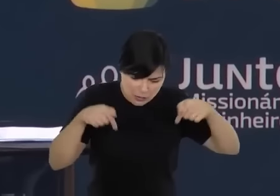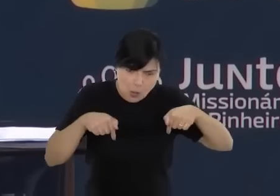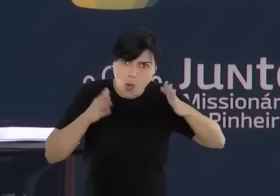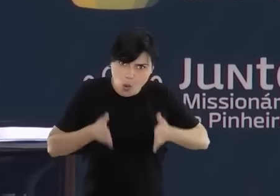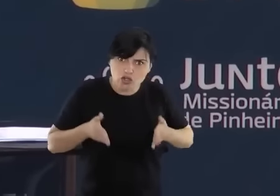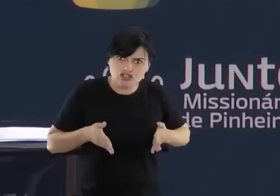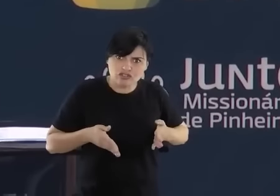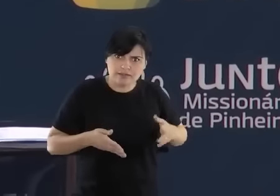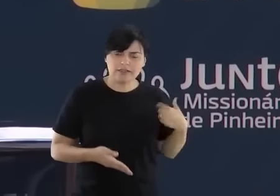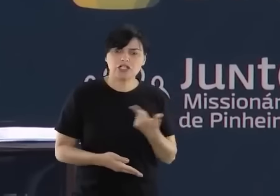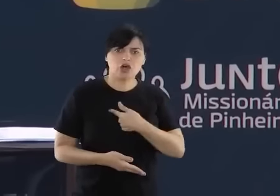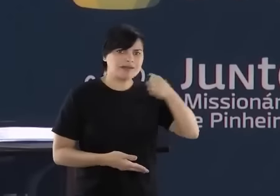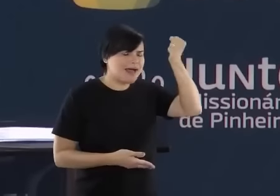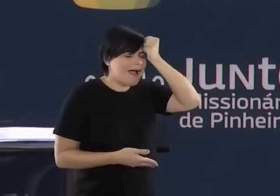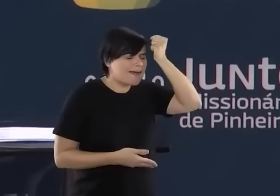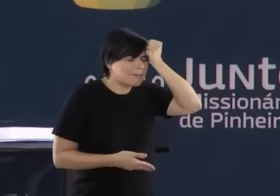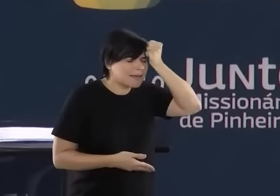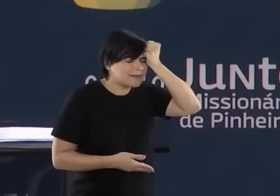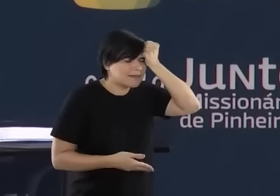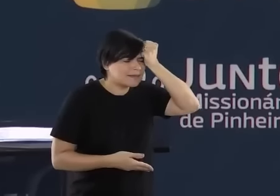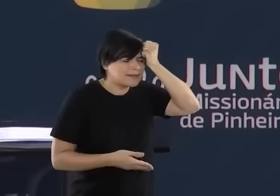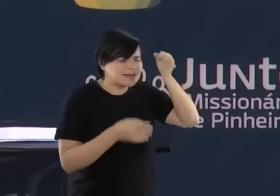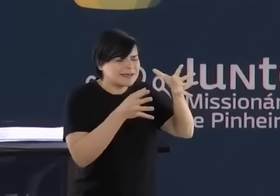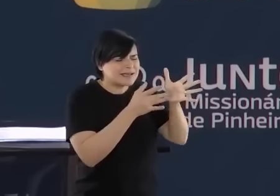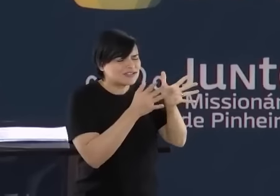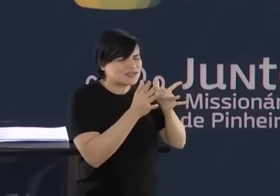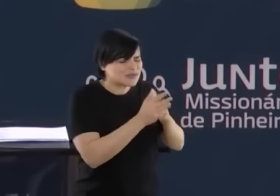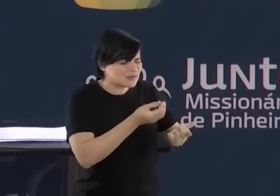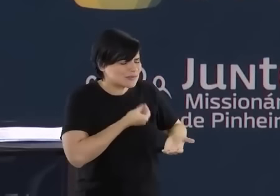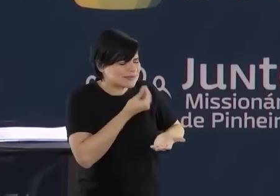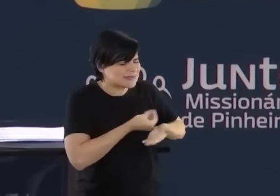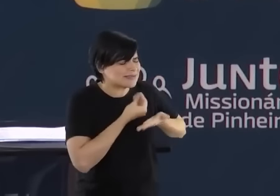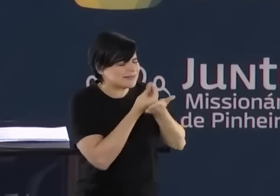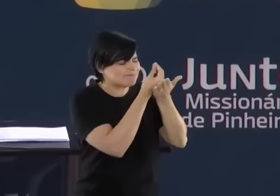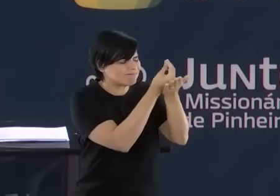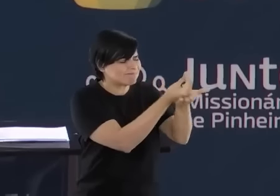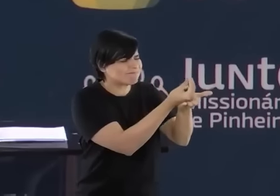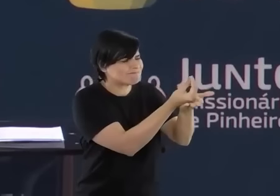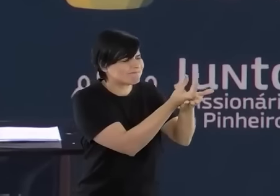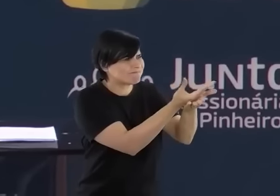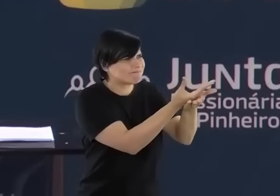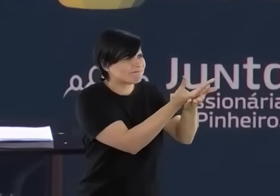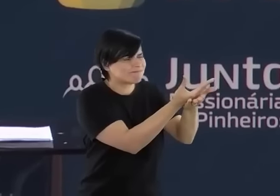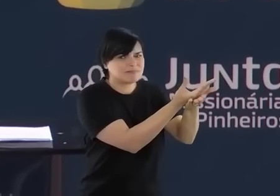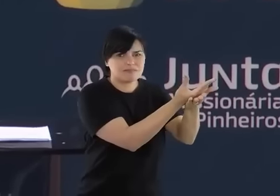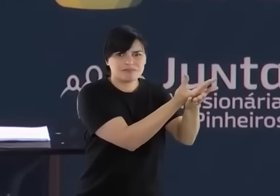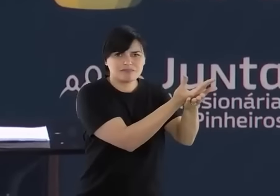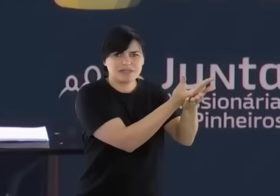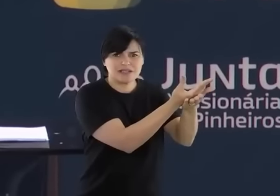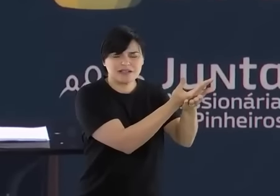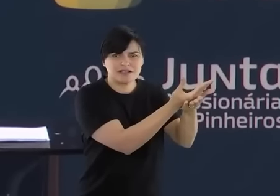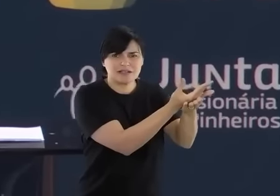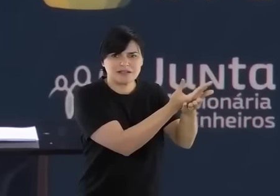olharmos para Jesus como nosso único suficiente Salvador e entregarmos nossa vida a ele ninguém naquele dia será